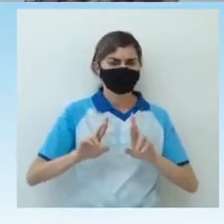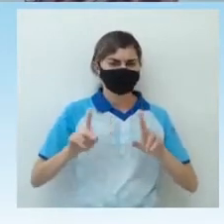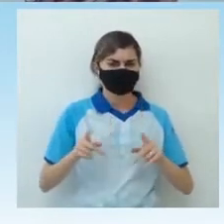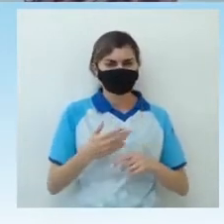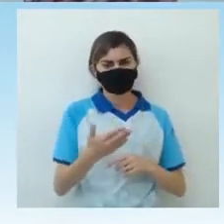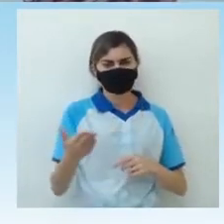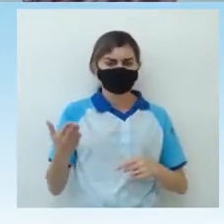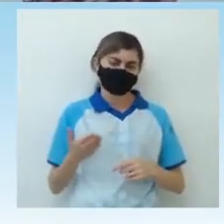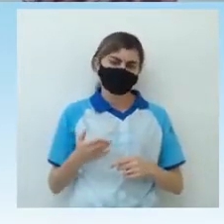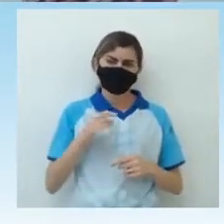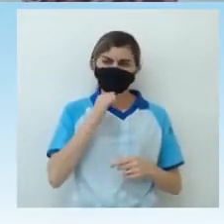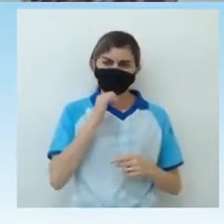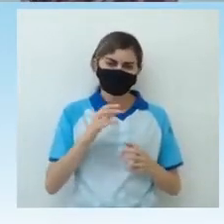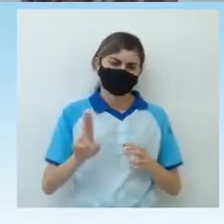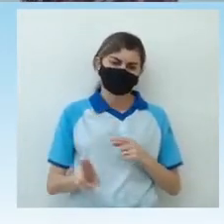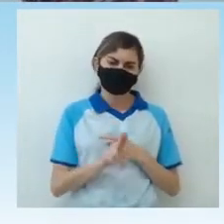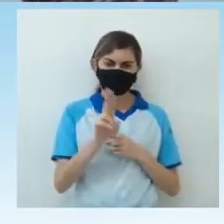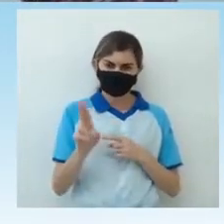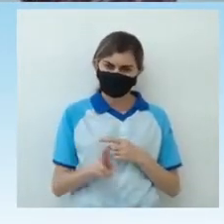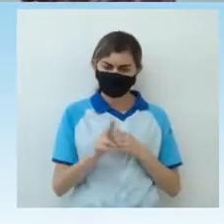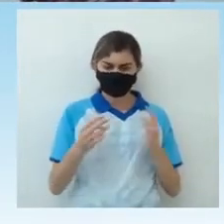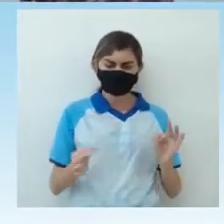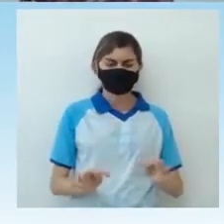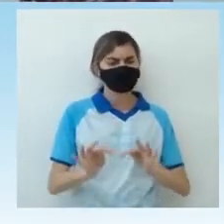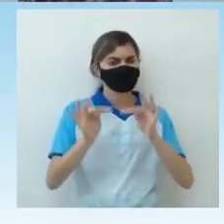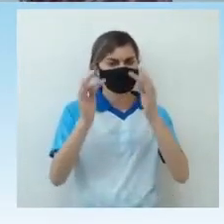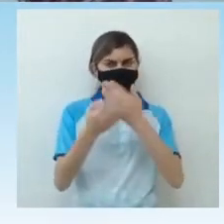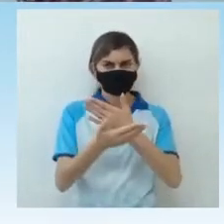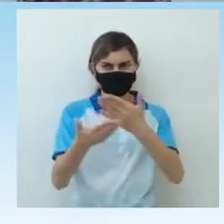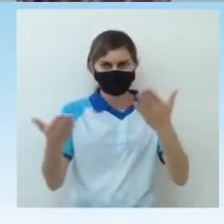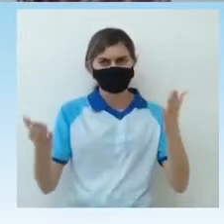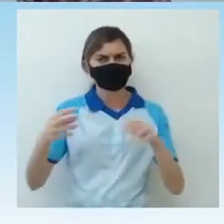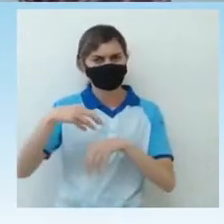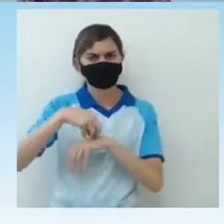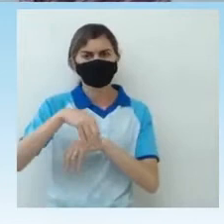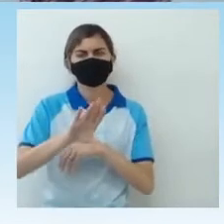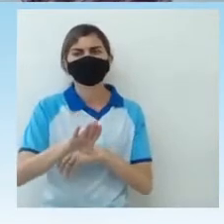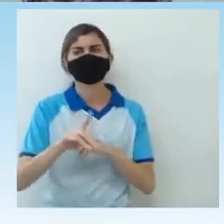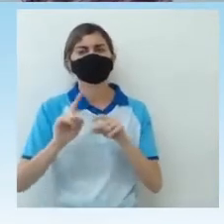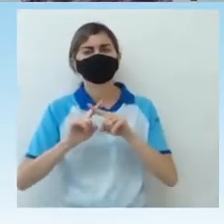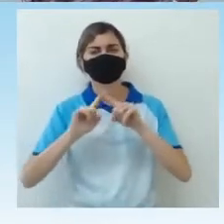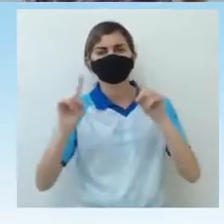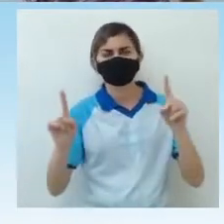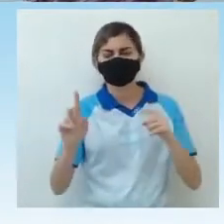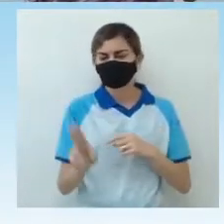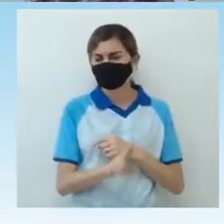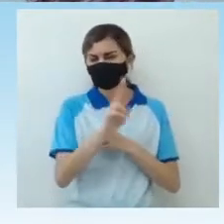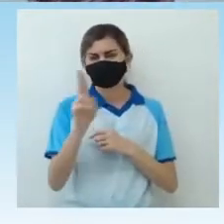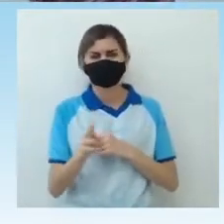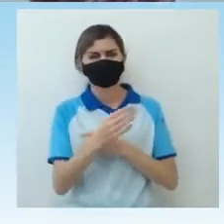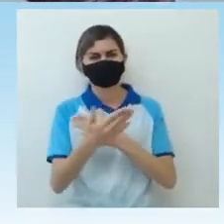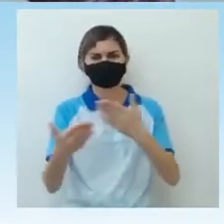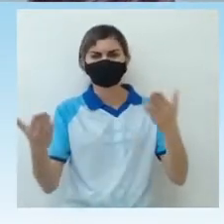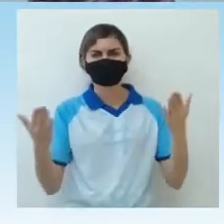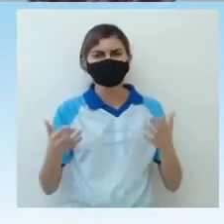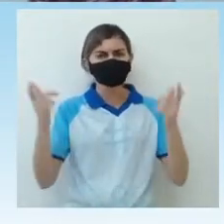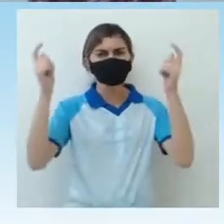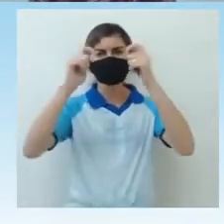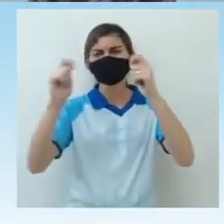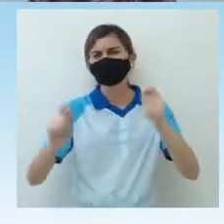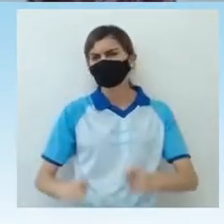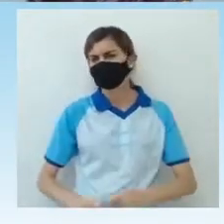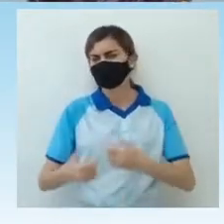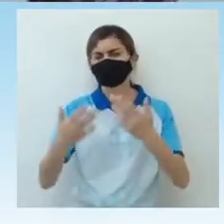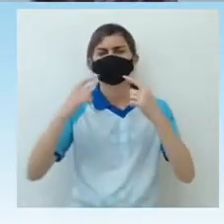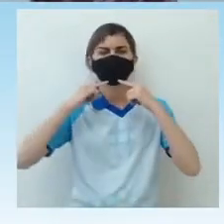deles. Eles se usam dessa tecnologia que está aí, que está posta, mas utiliza da forma artística, muitas vezes